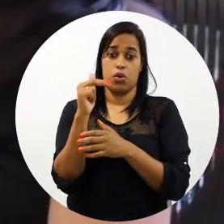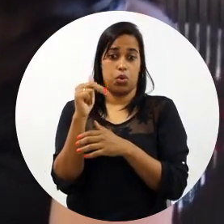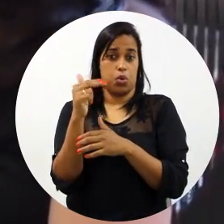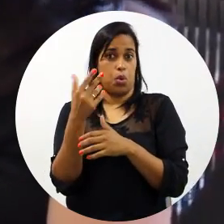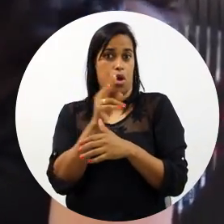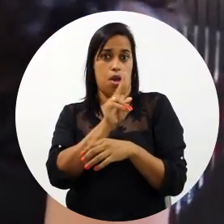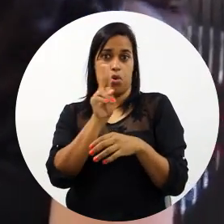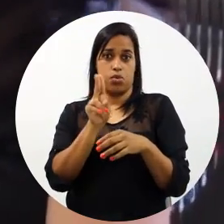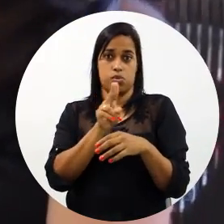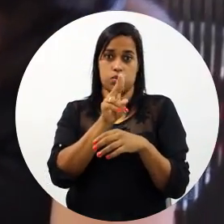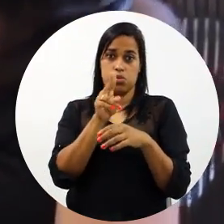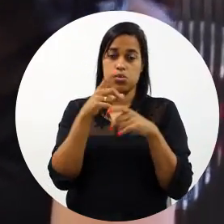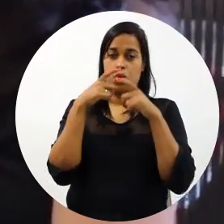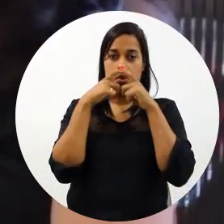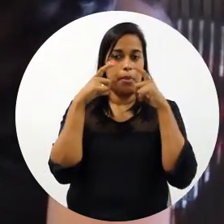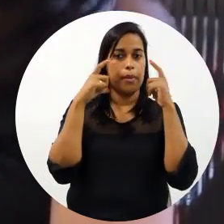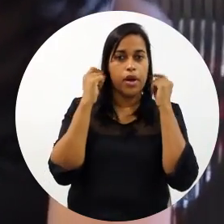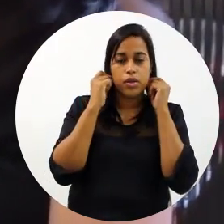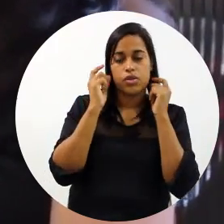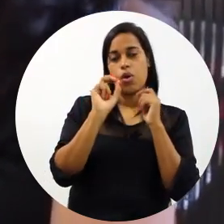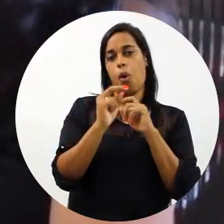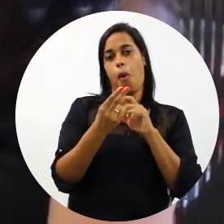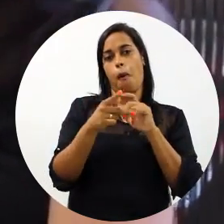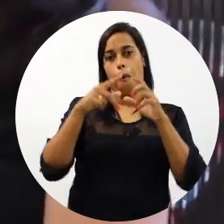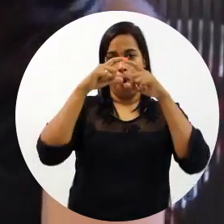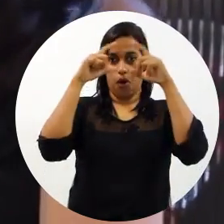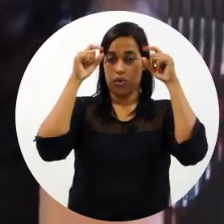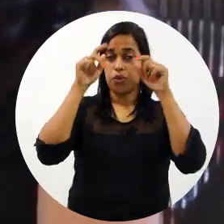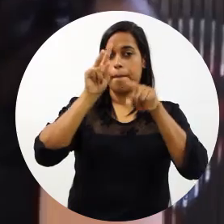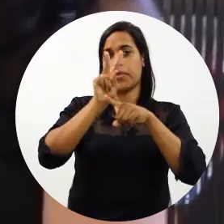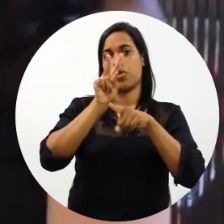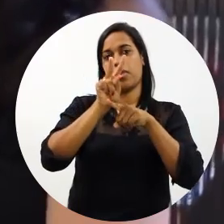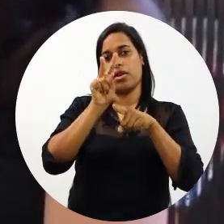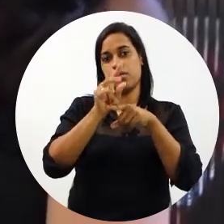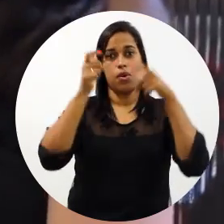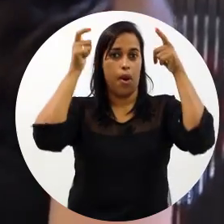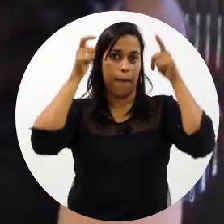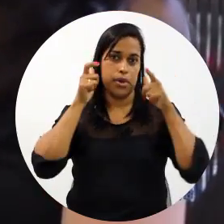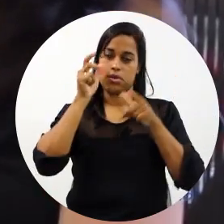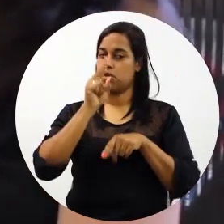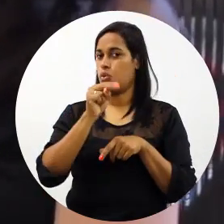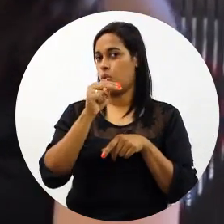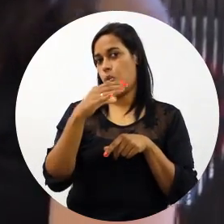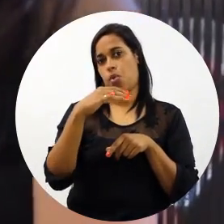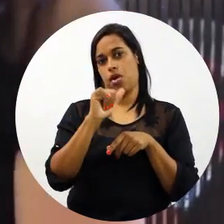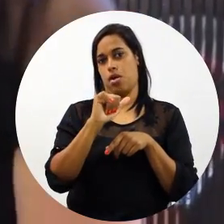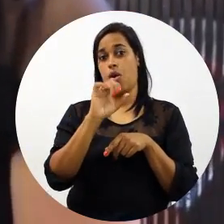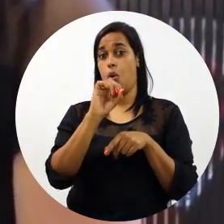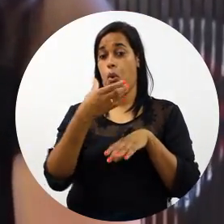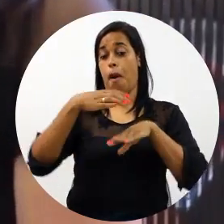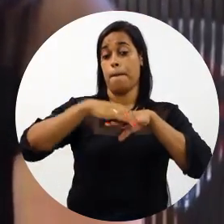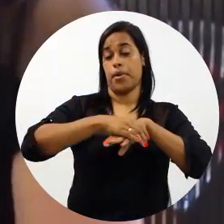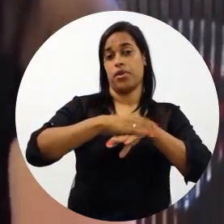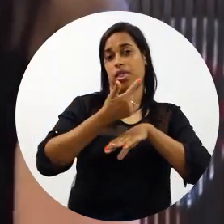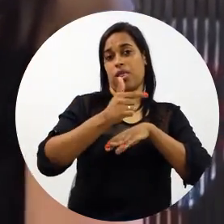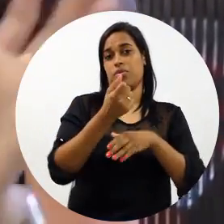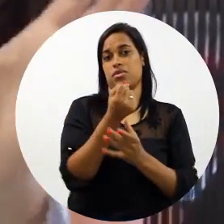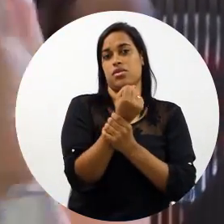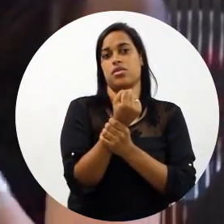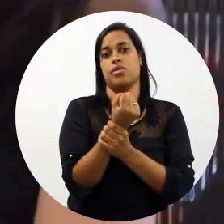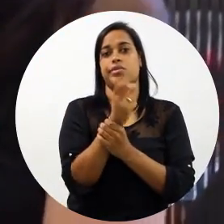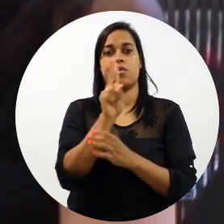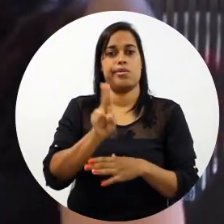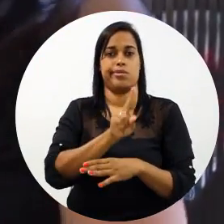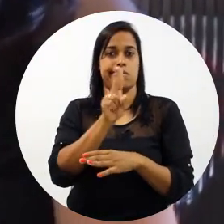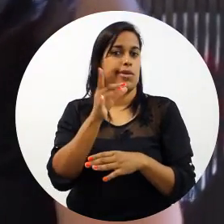uma máscara, ele nunca usou um óculos de proteção, nunca usou um capacete e a bota dele não é uma bota de segurança, é uma bota para